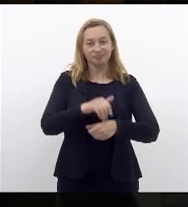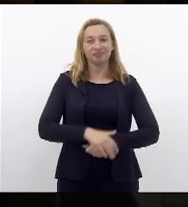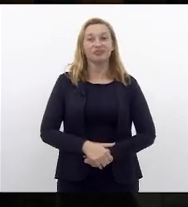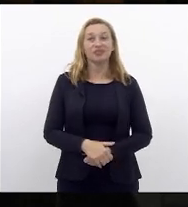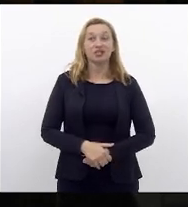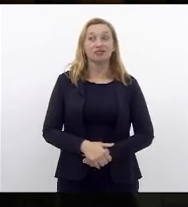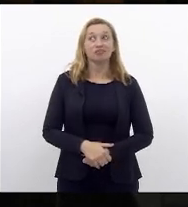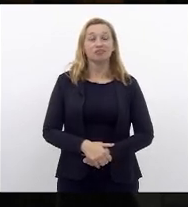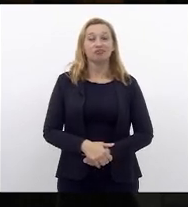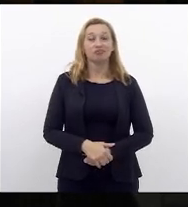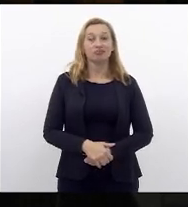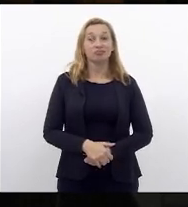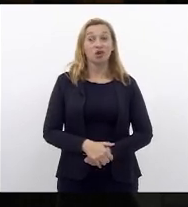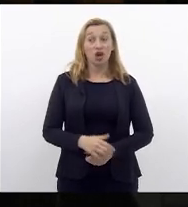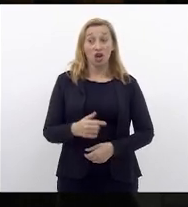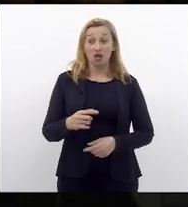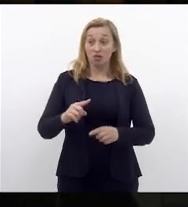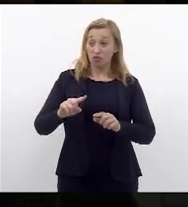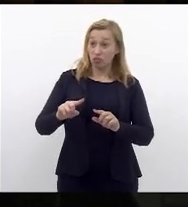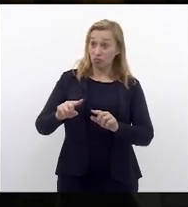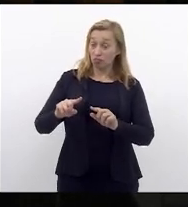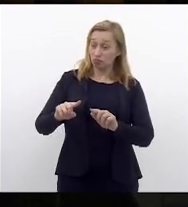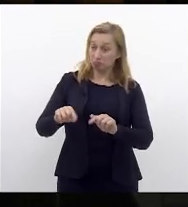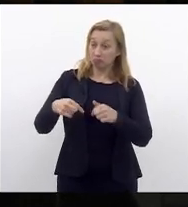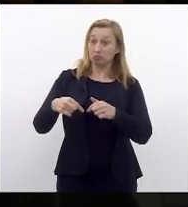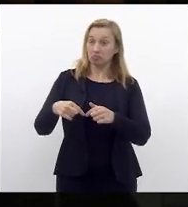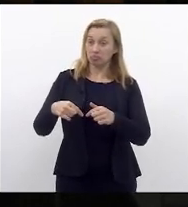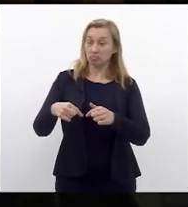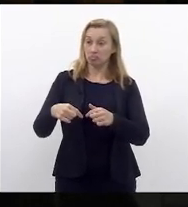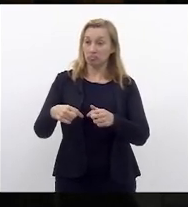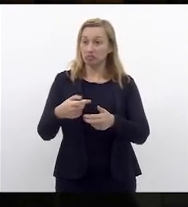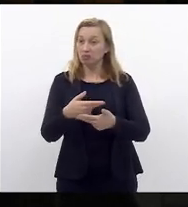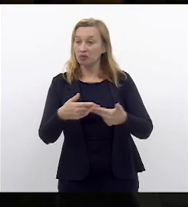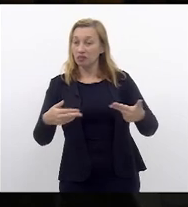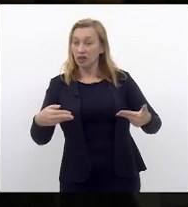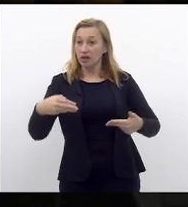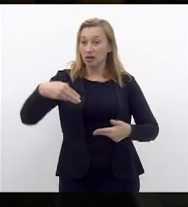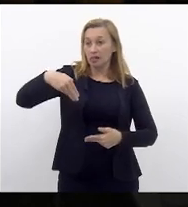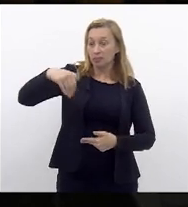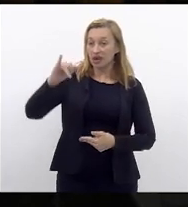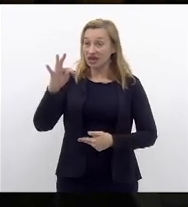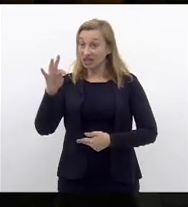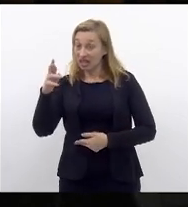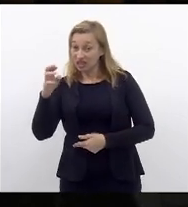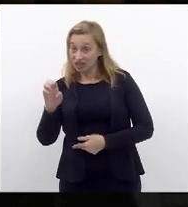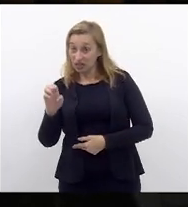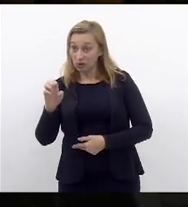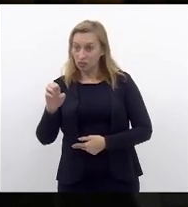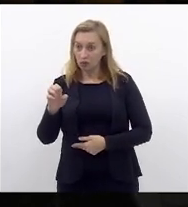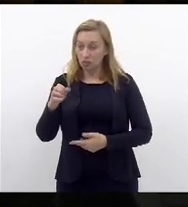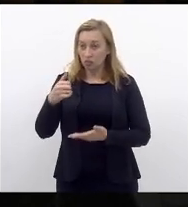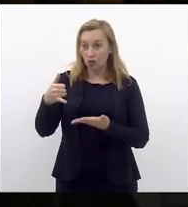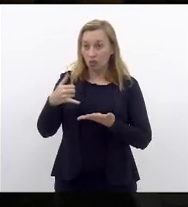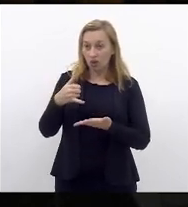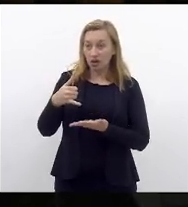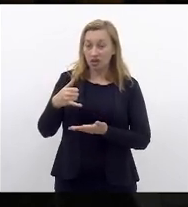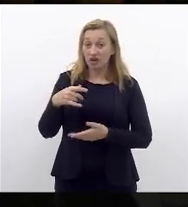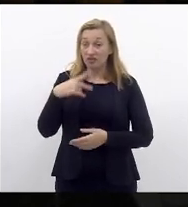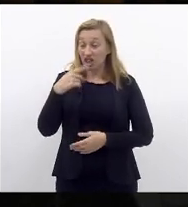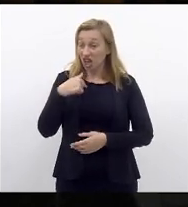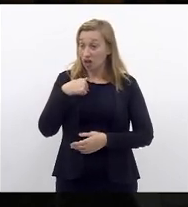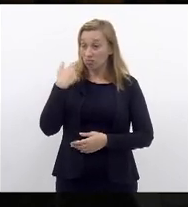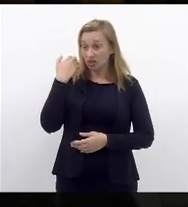fui duramente atacado por militantes de ódio, que me chamaram de